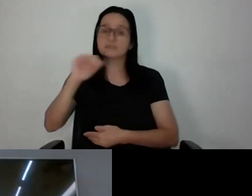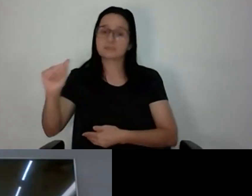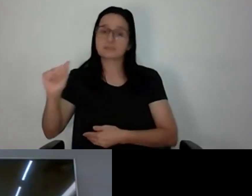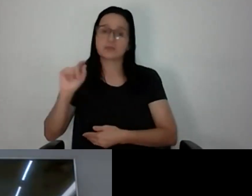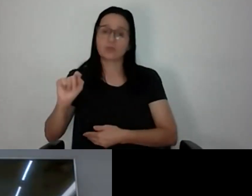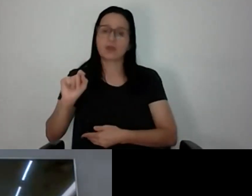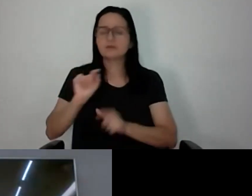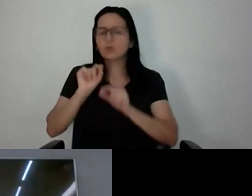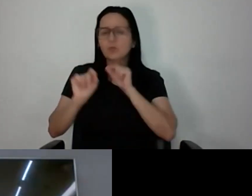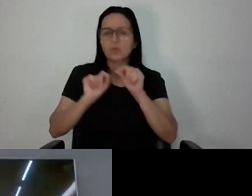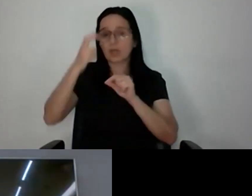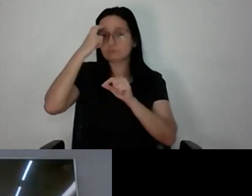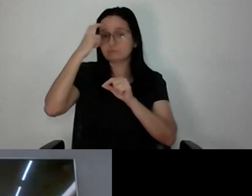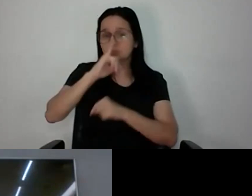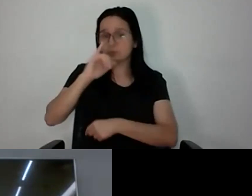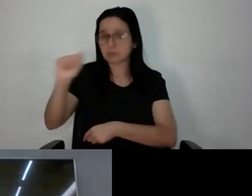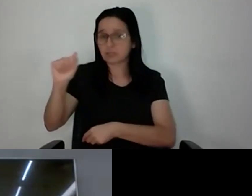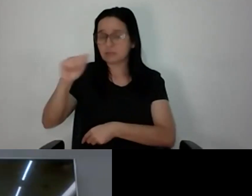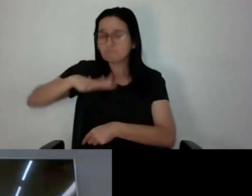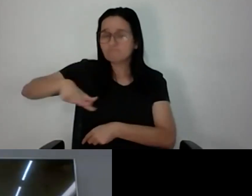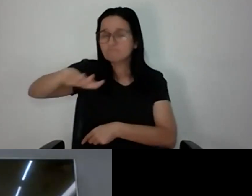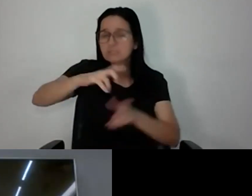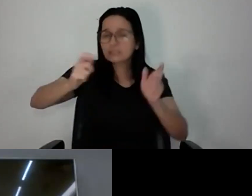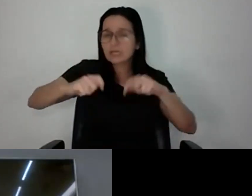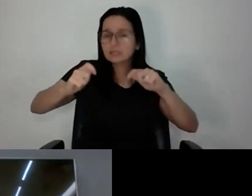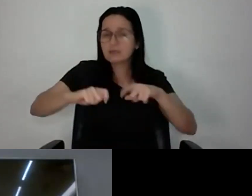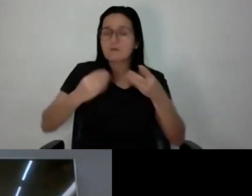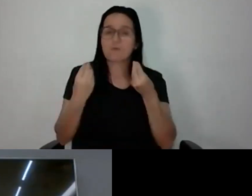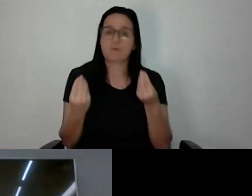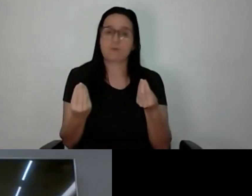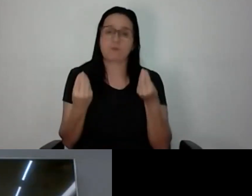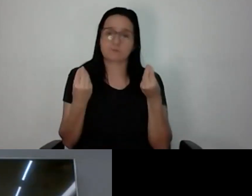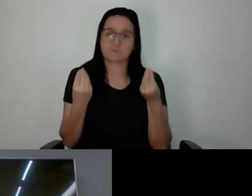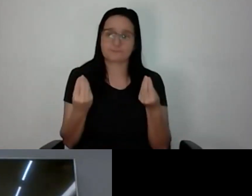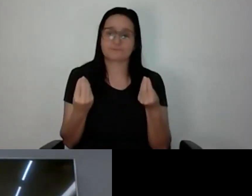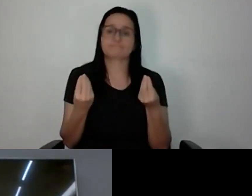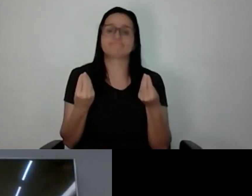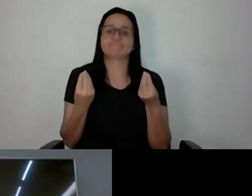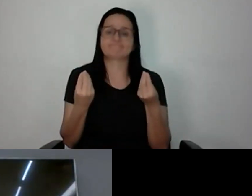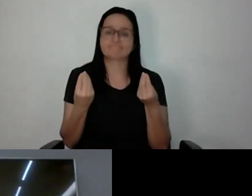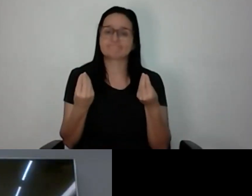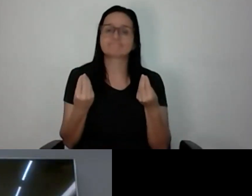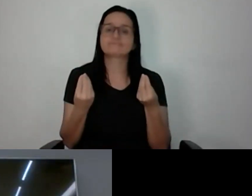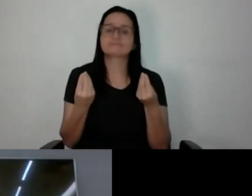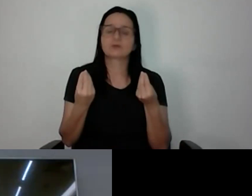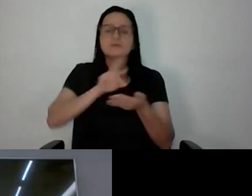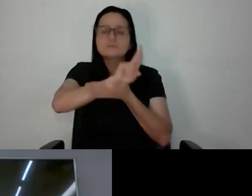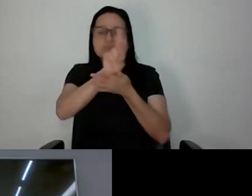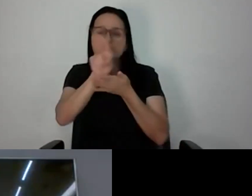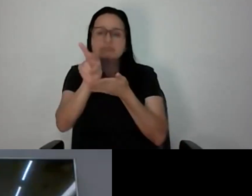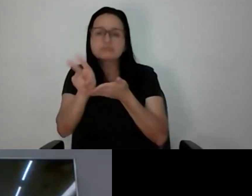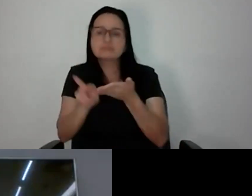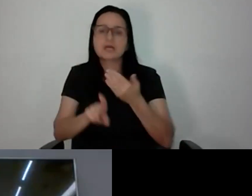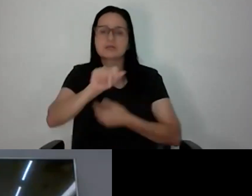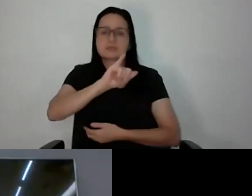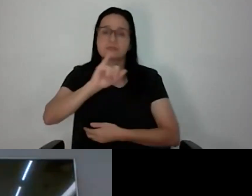uma inteligência artificial, como ela funciona, quais são os ramos quais são as ramificações de inteligência artificial para que